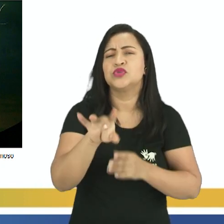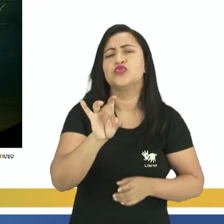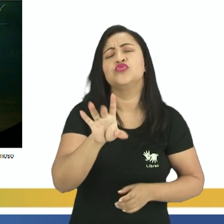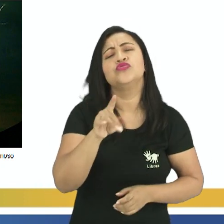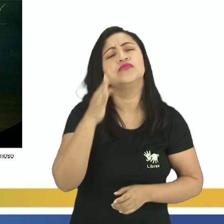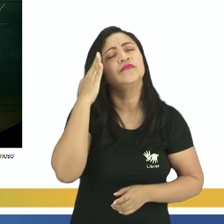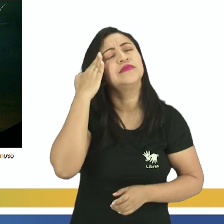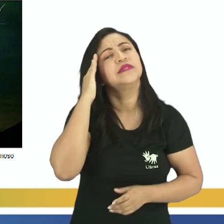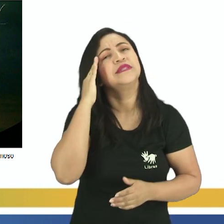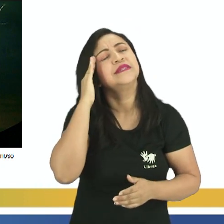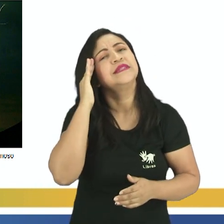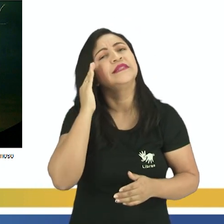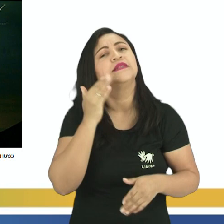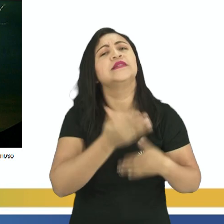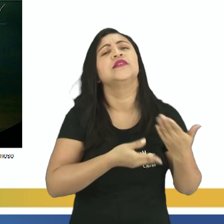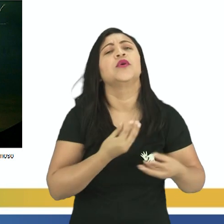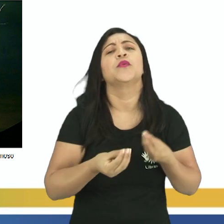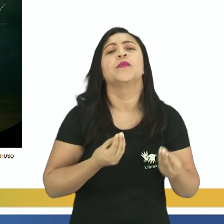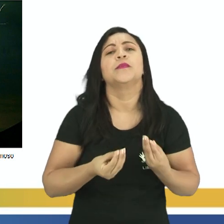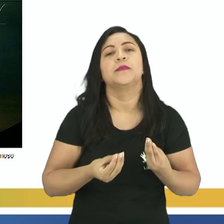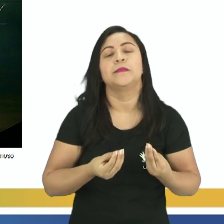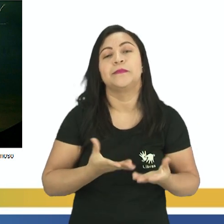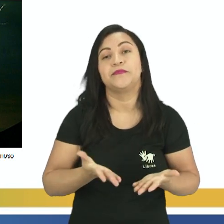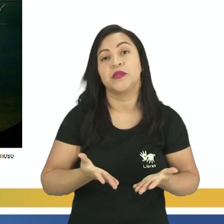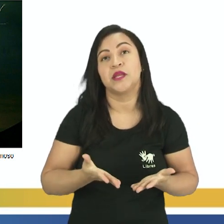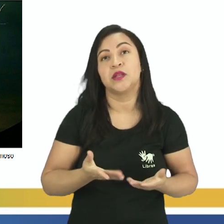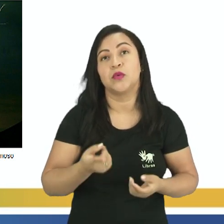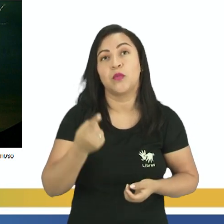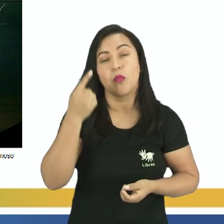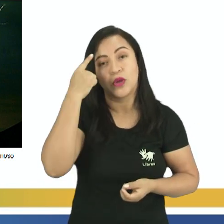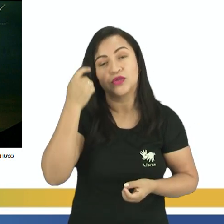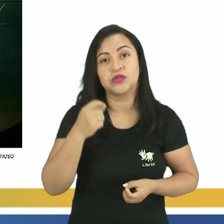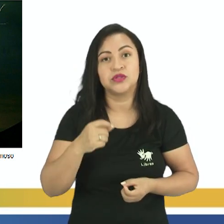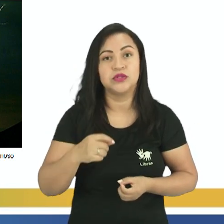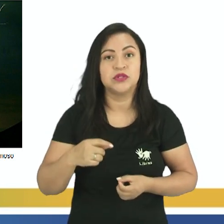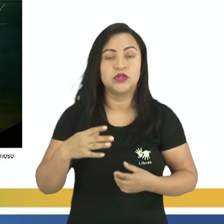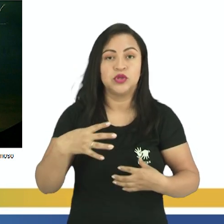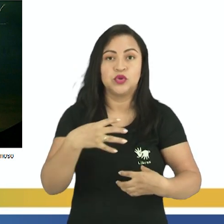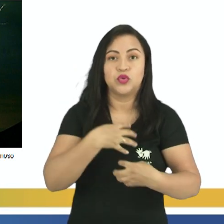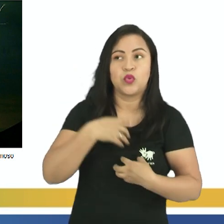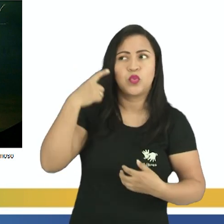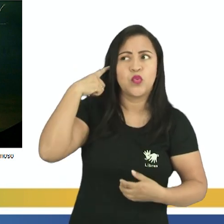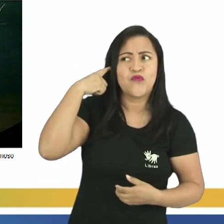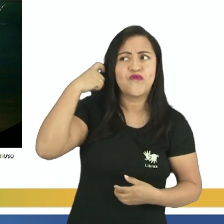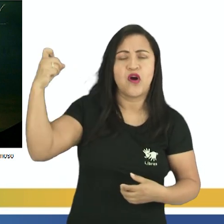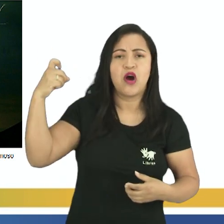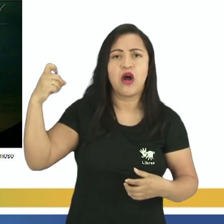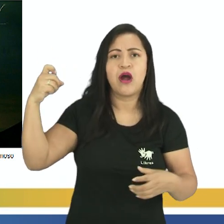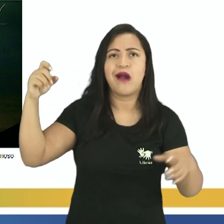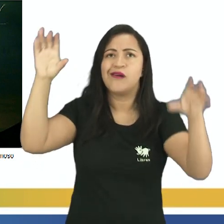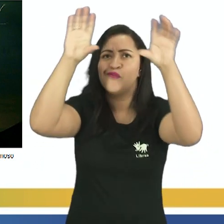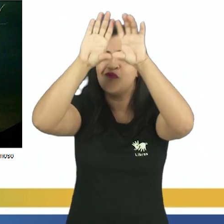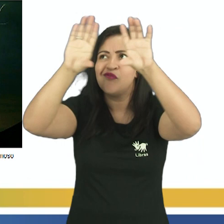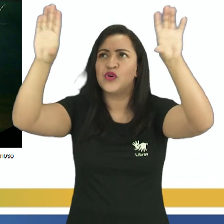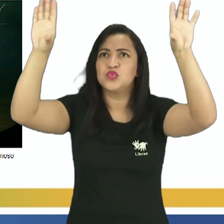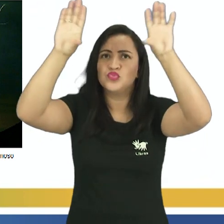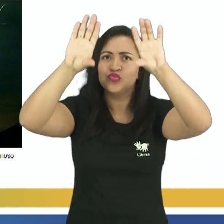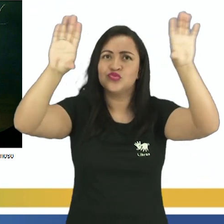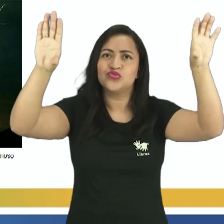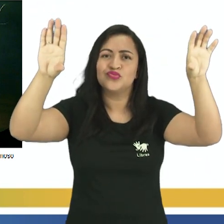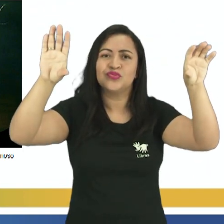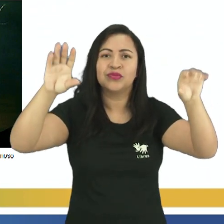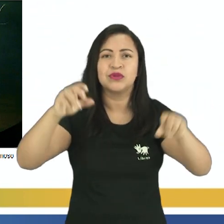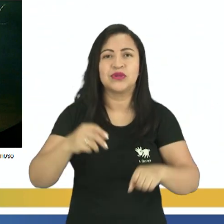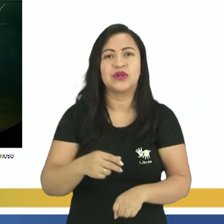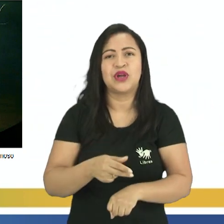entenderem essa relação. Então, muitas vezes notamos o barulho de explosões e de tiros no espaço em filmes cinematográficos.